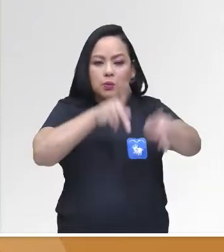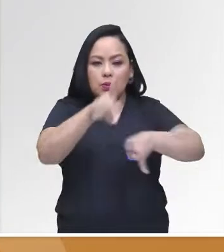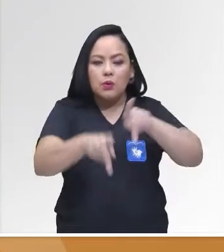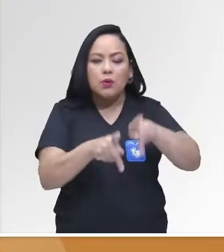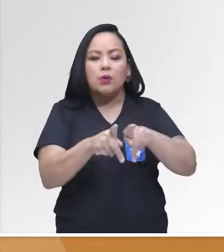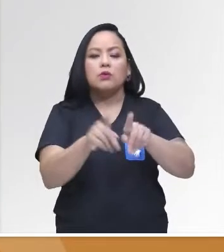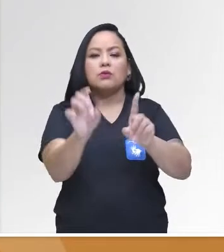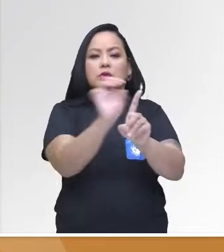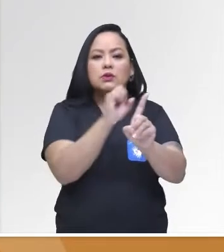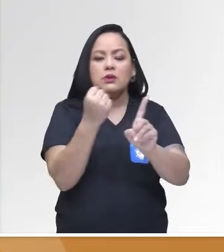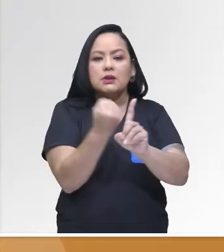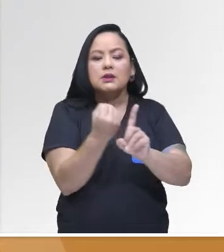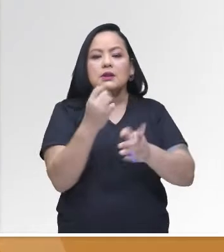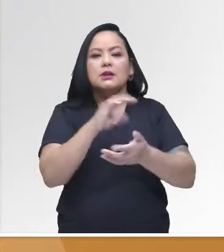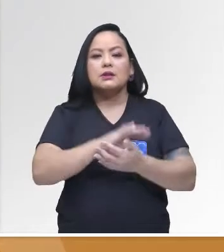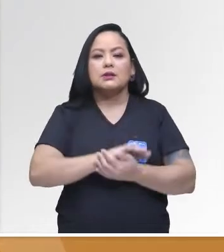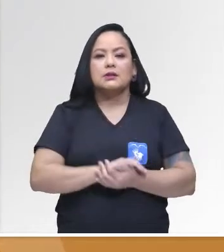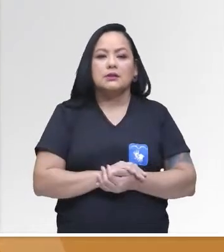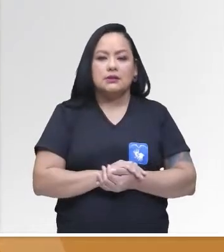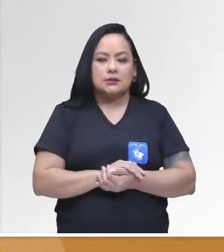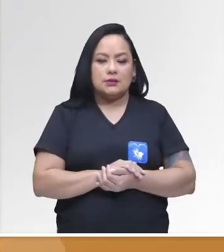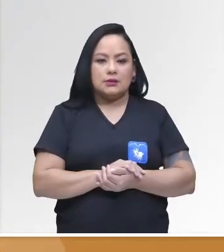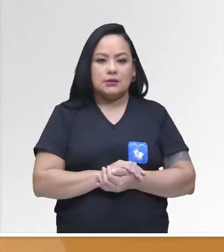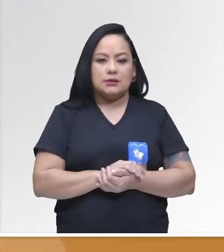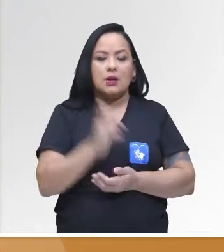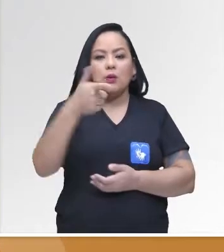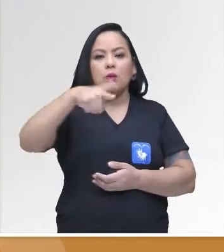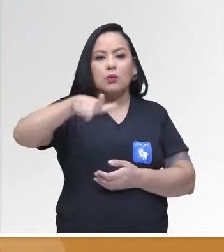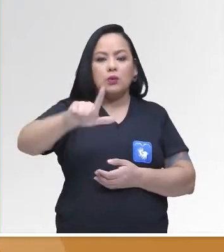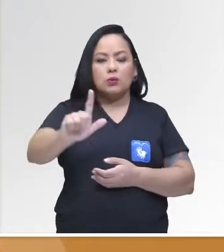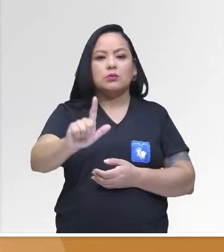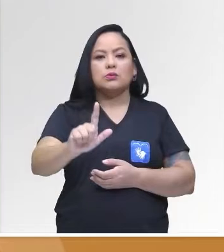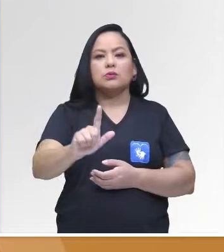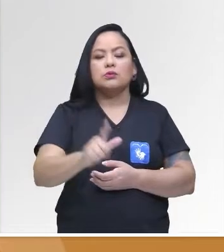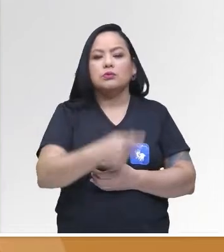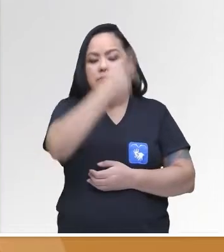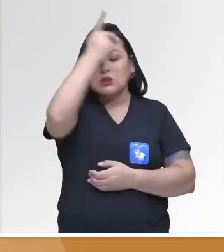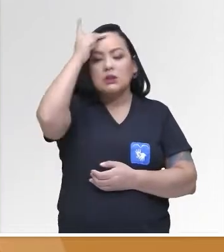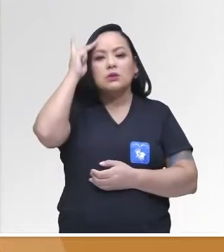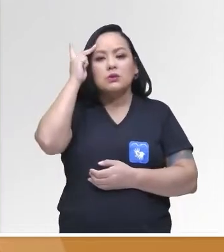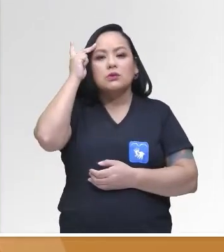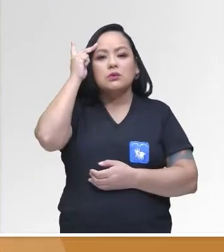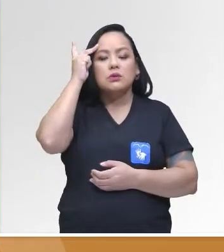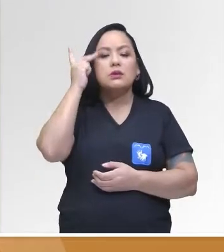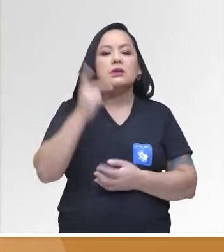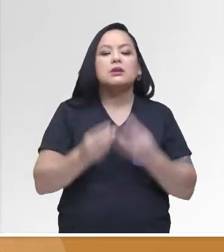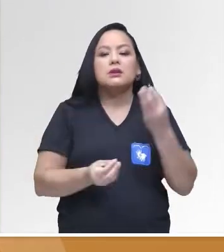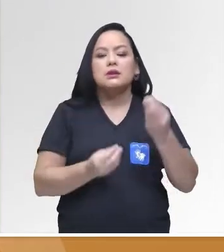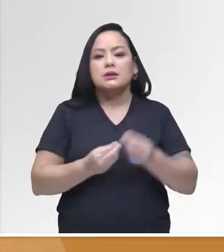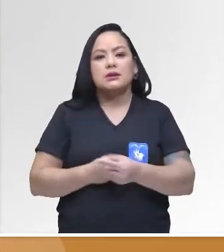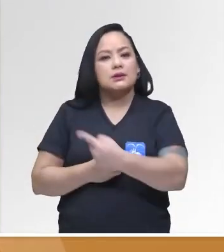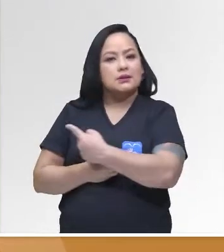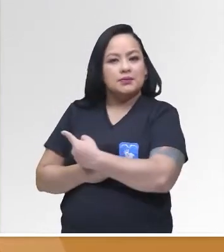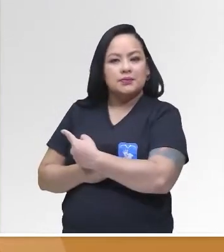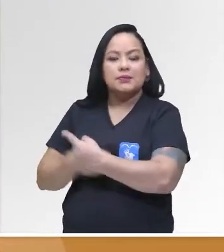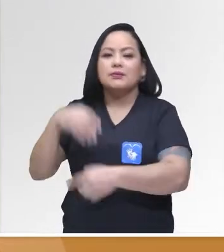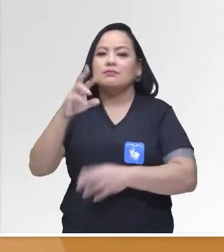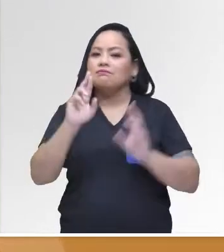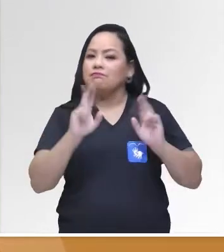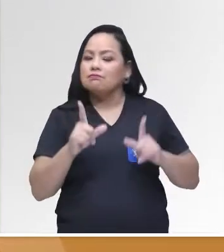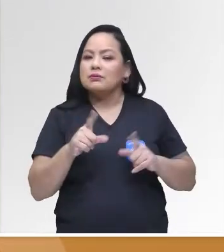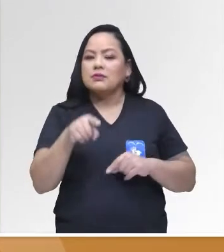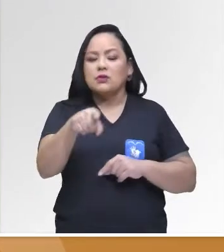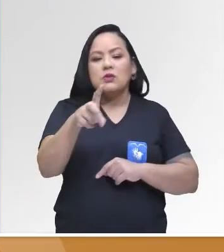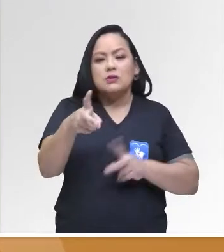de sociedades, de outras pessoas, e eles são bem diferentes.